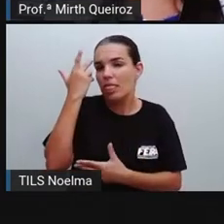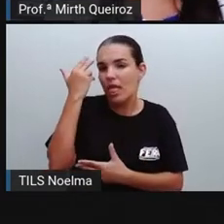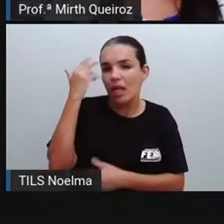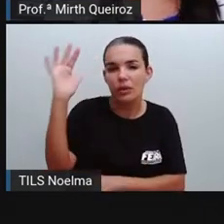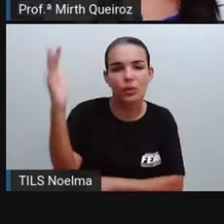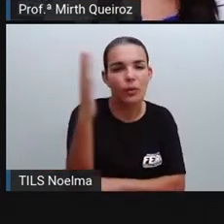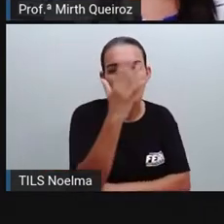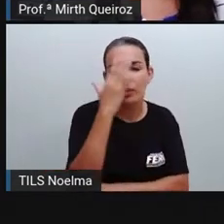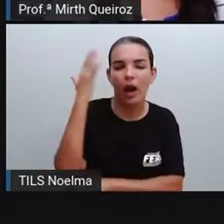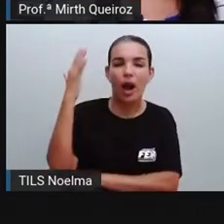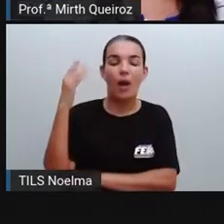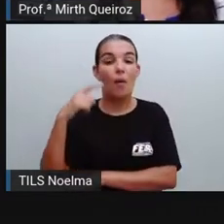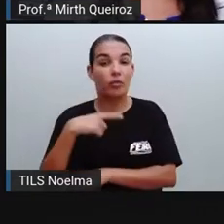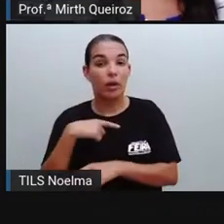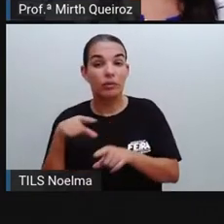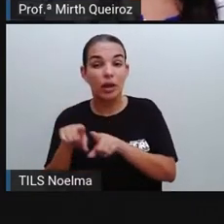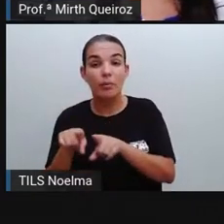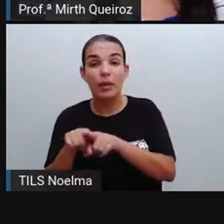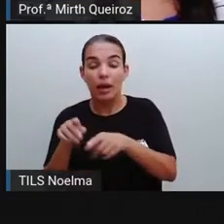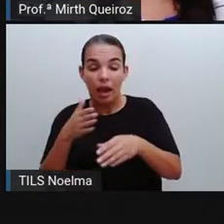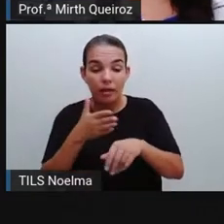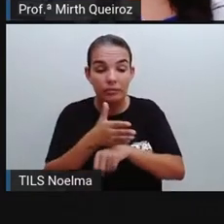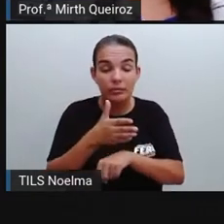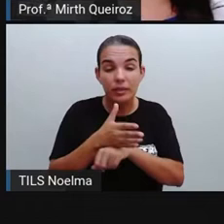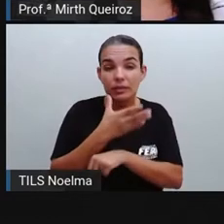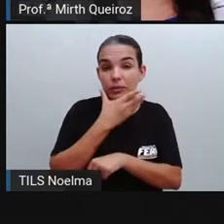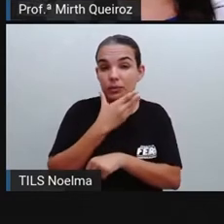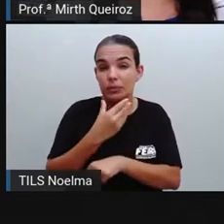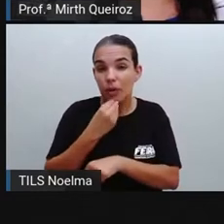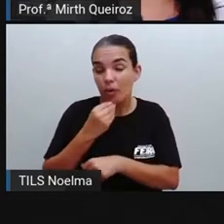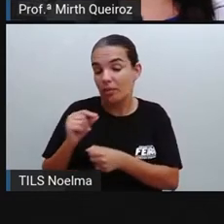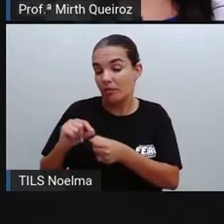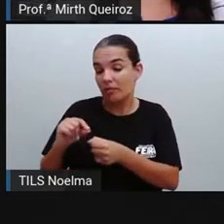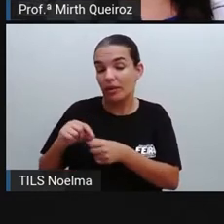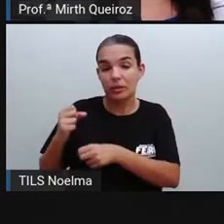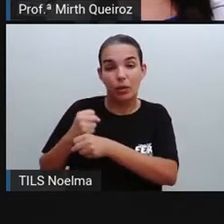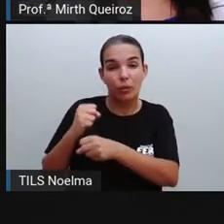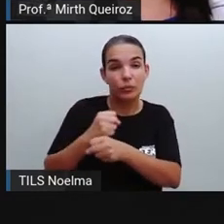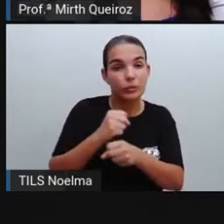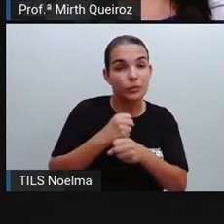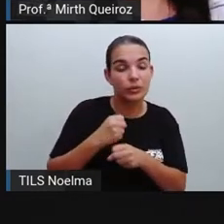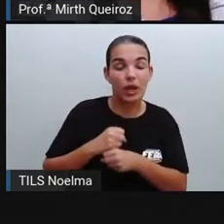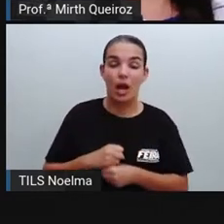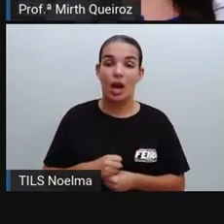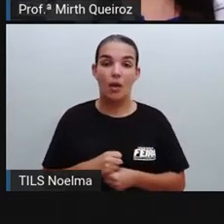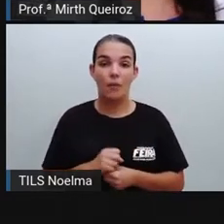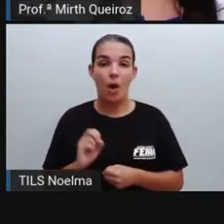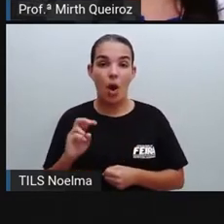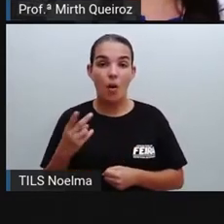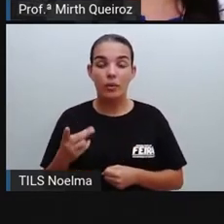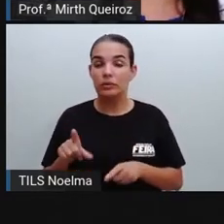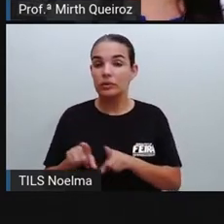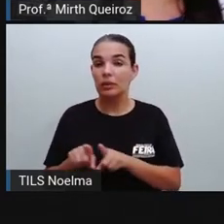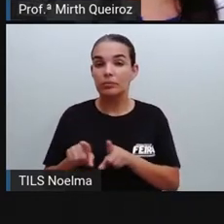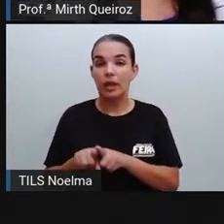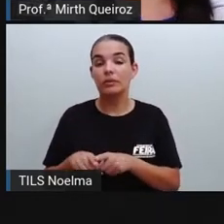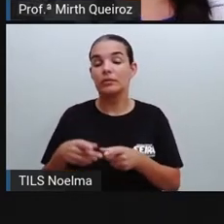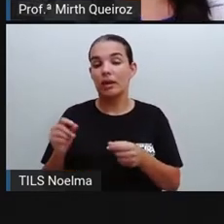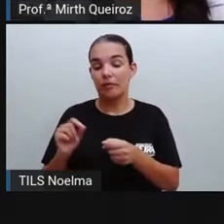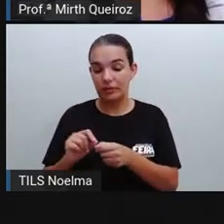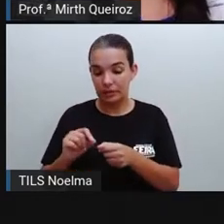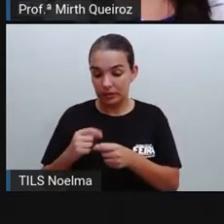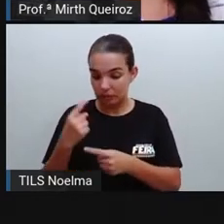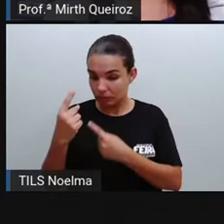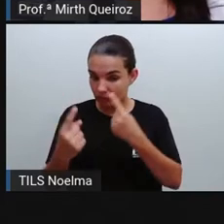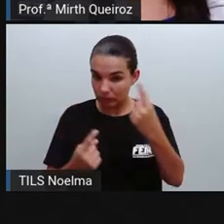a gente já vai ver ali a intervenção humana, a presença do ser humano ali, ou de certa forma, de sua intervenção dentro daquele